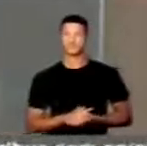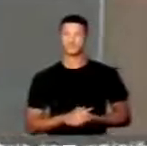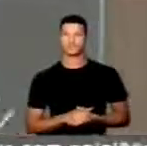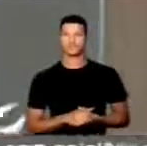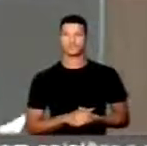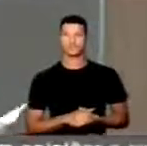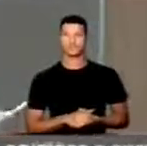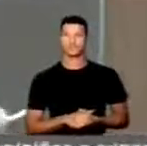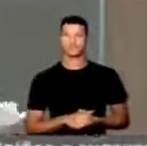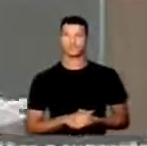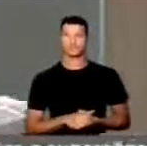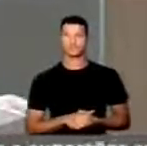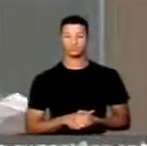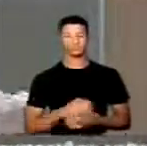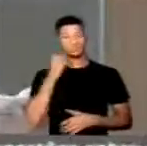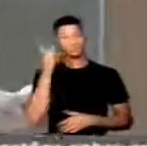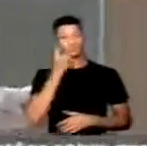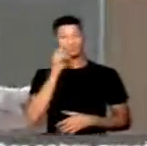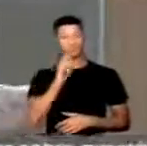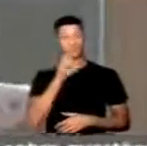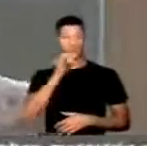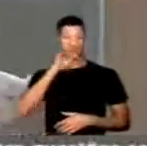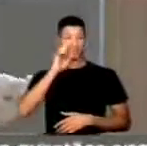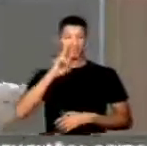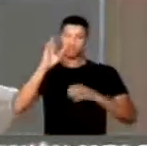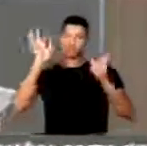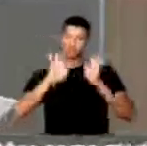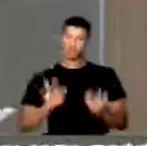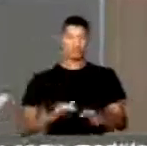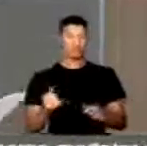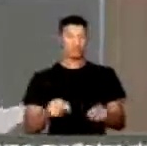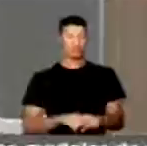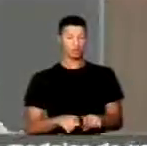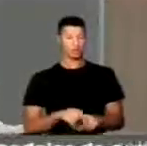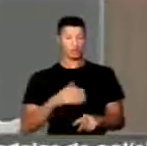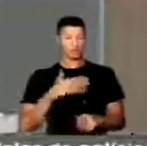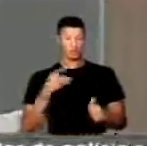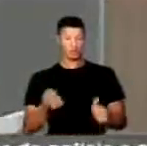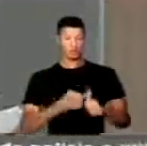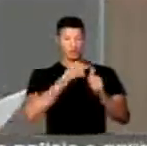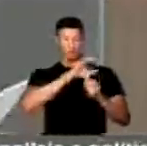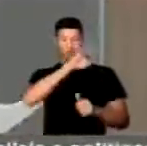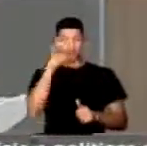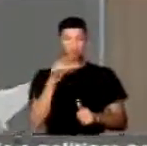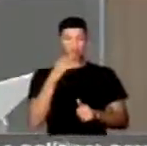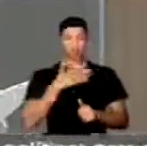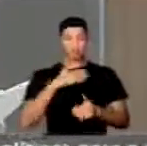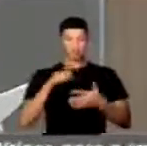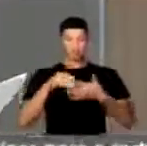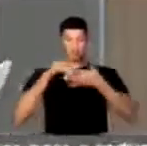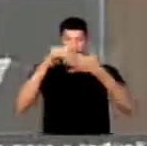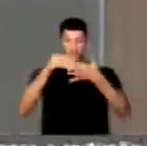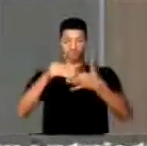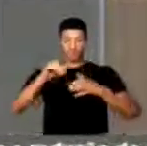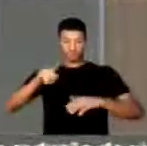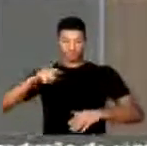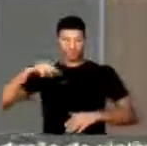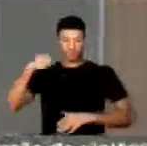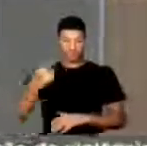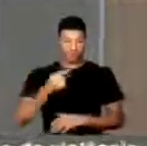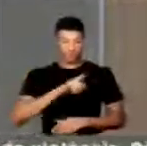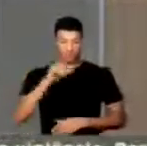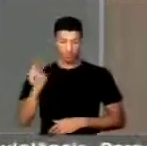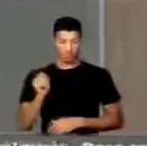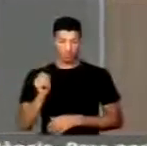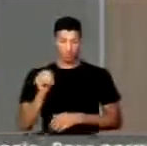Deputado Folheto. Deputado Heitor, satisfação do meu primeiro dia como líder, da minha primeira manifestação após sair